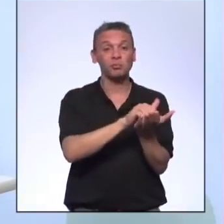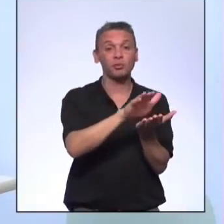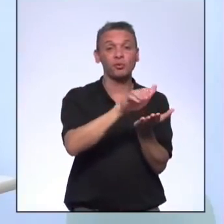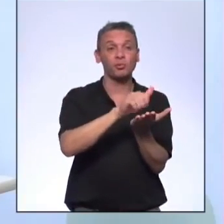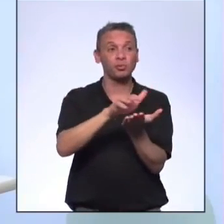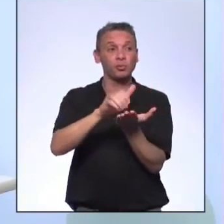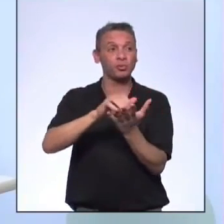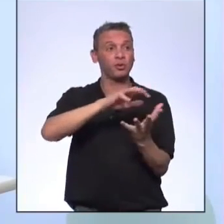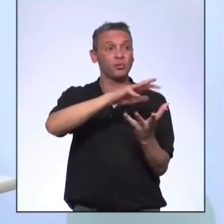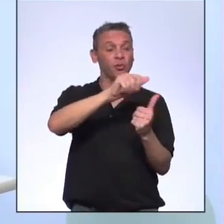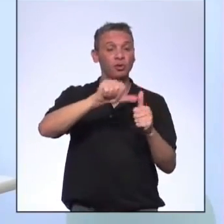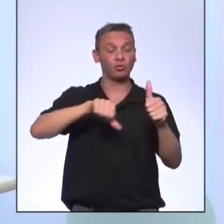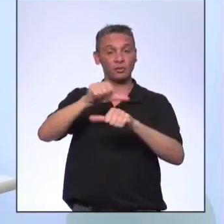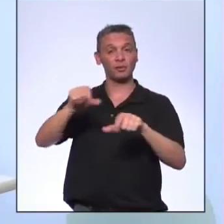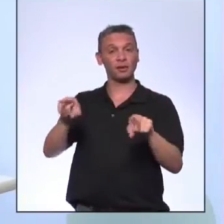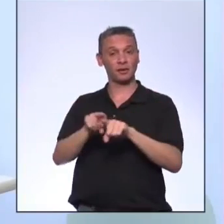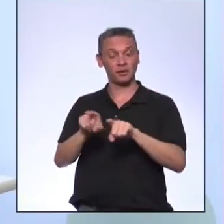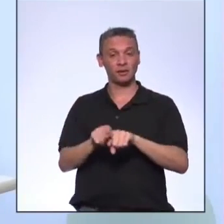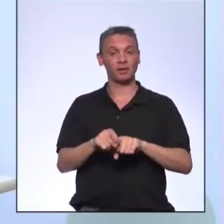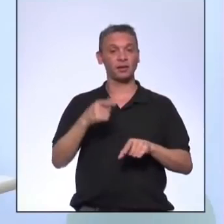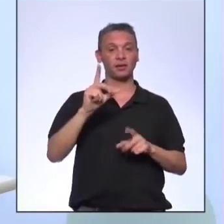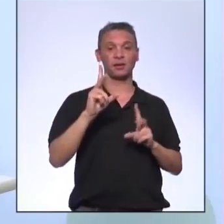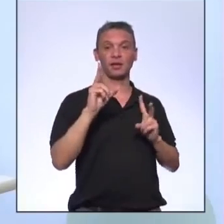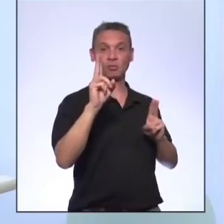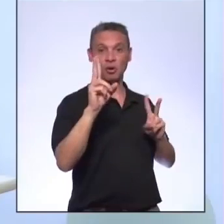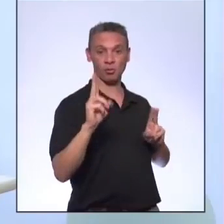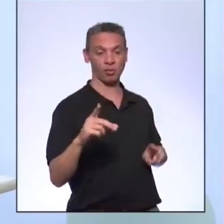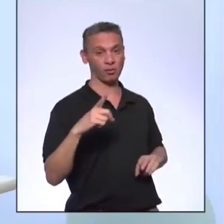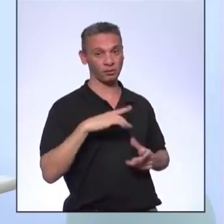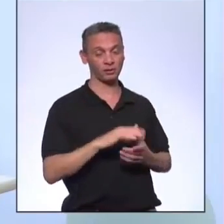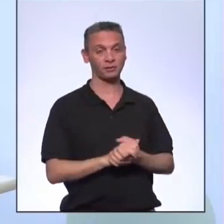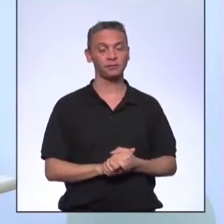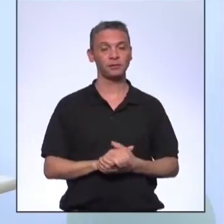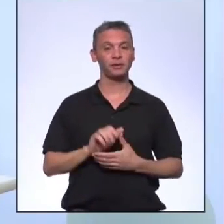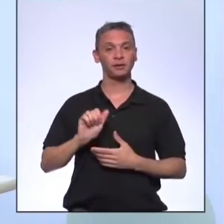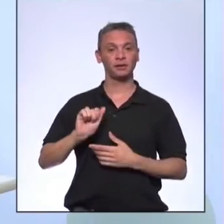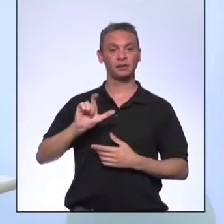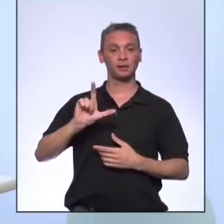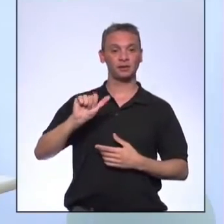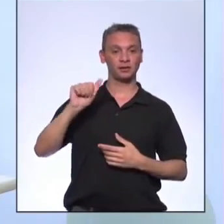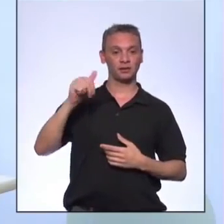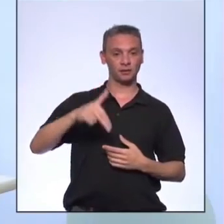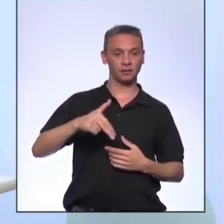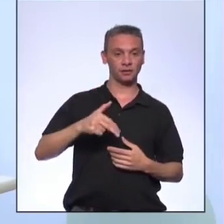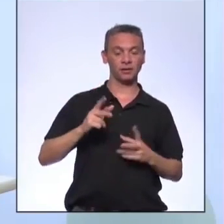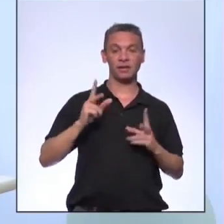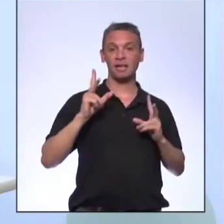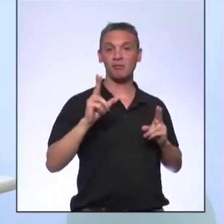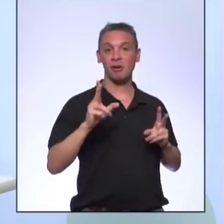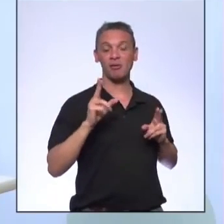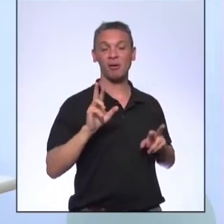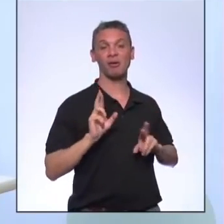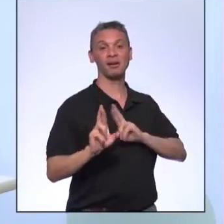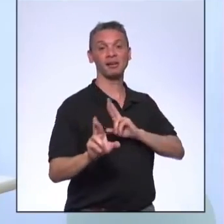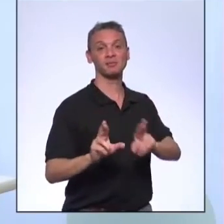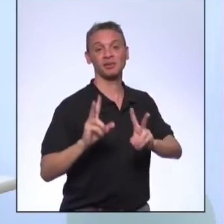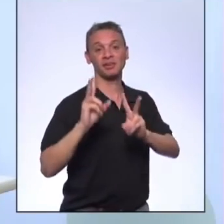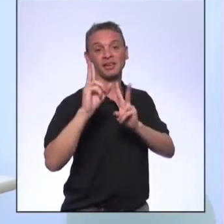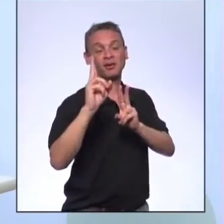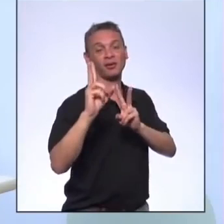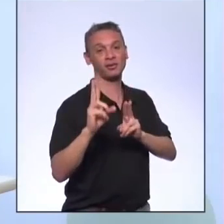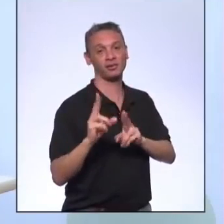será modificado, também diz isso. A mesma coisa, né? E o Alan diz, foi a mesma coisa, todos estão dizendo a mesma coisa,